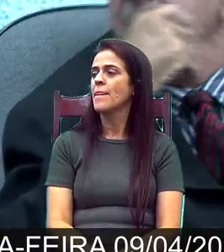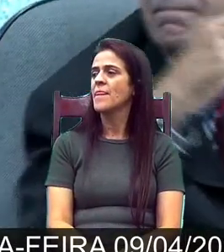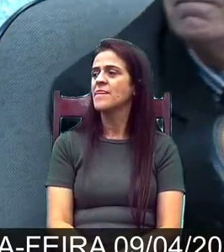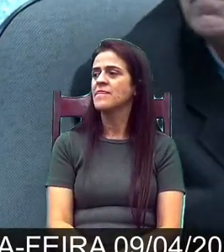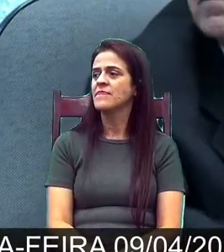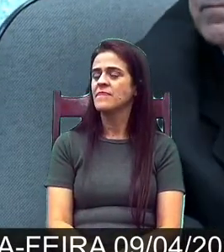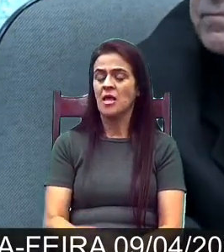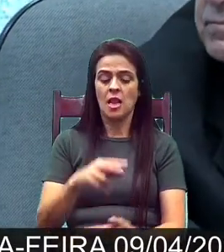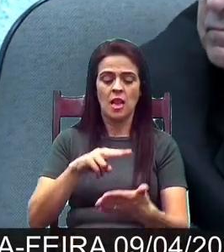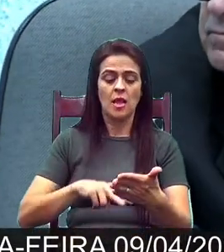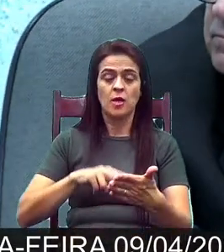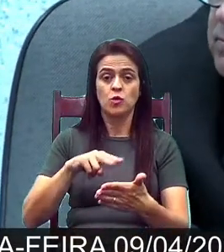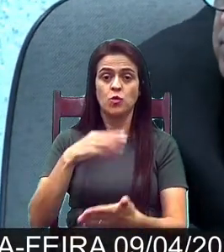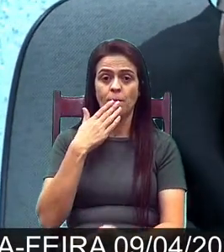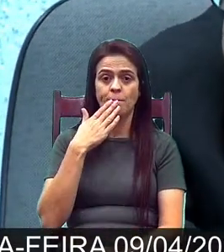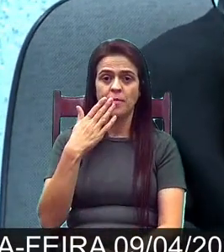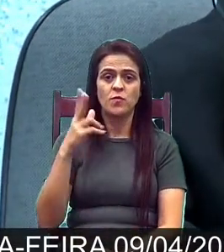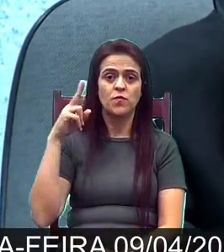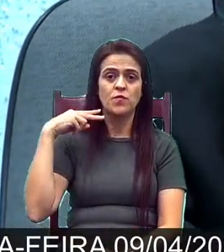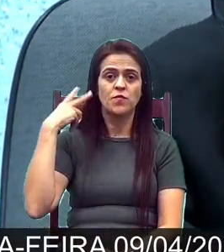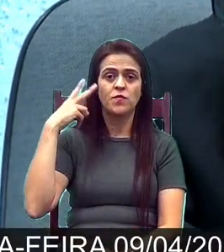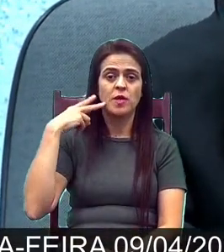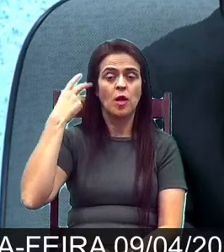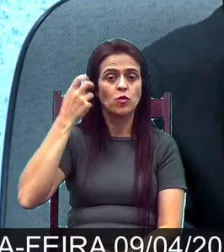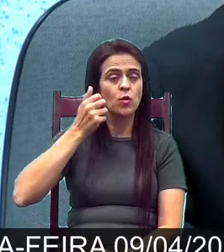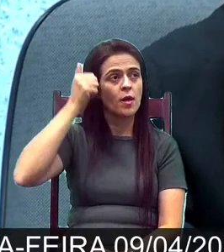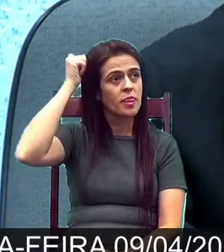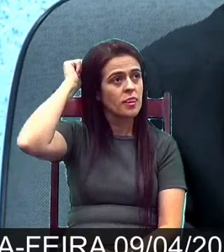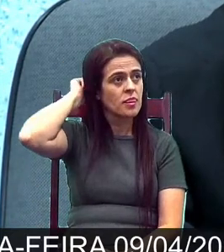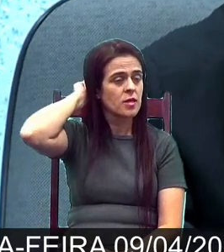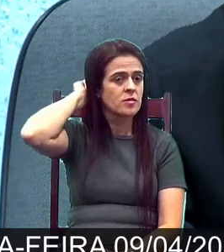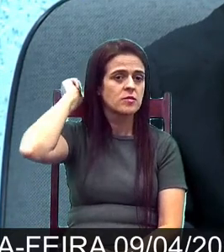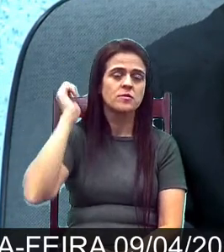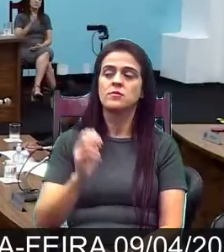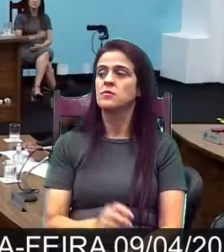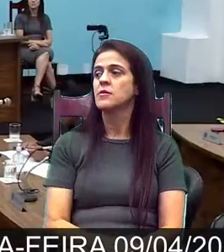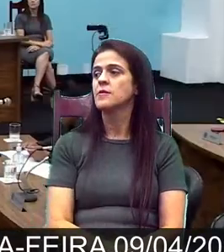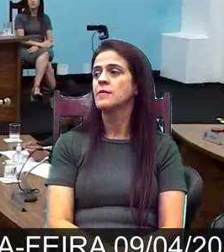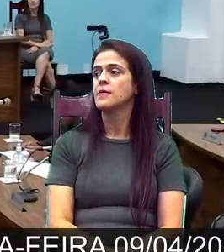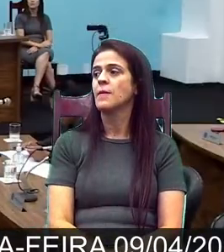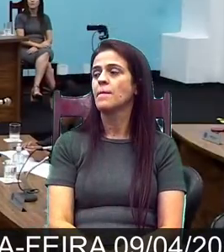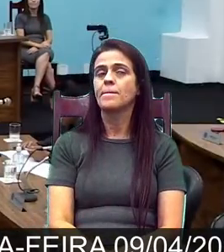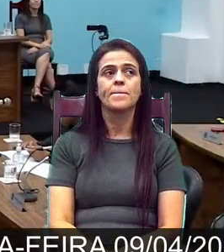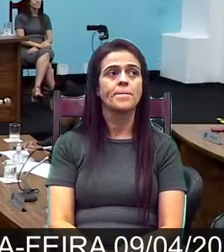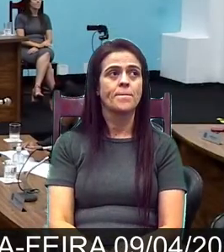Uma palavra para as indicações, vereador Sargento Anísio.